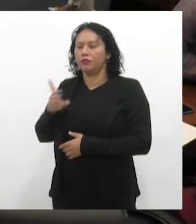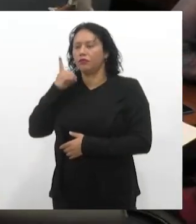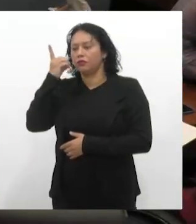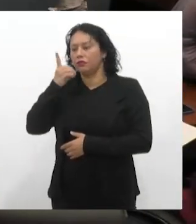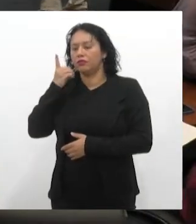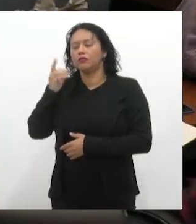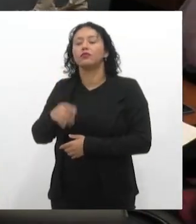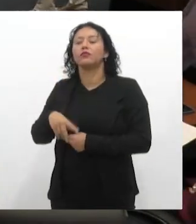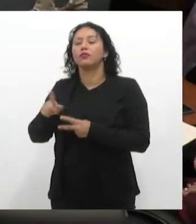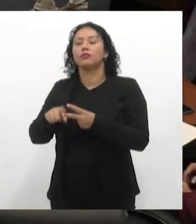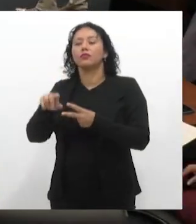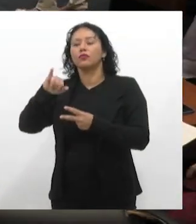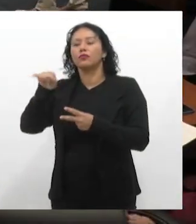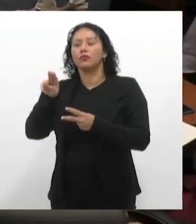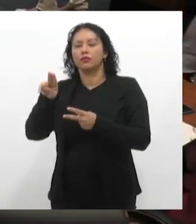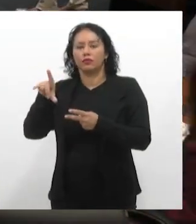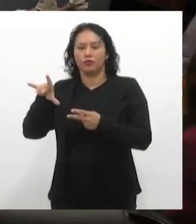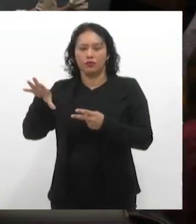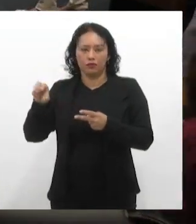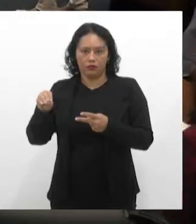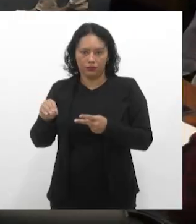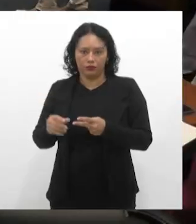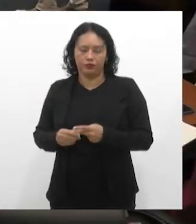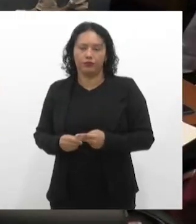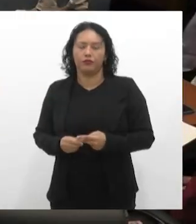Deputado Júlio Rocha.